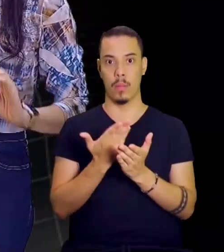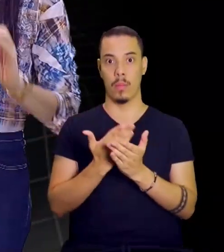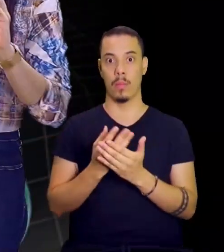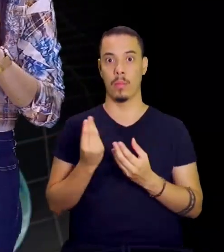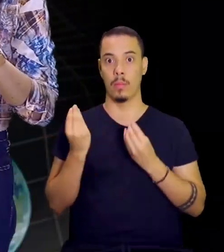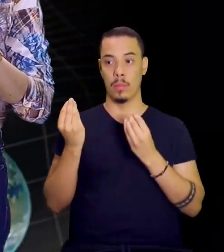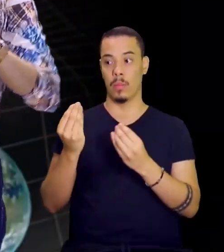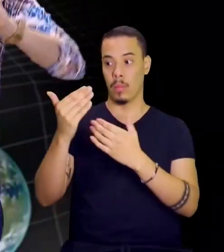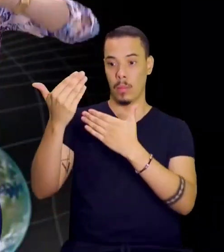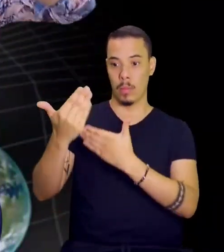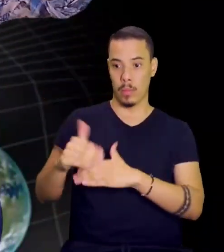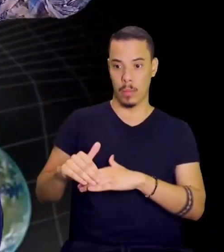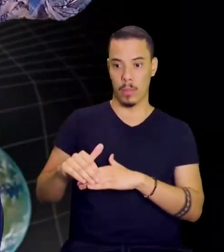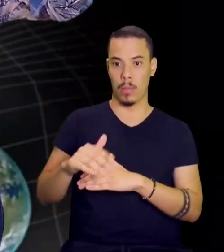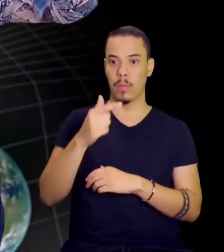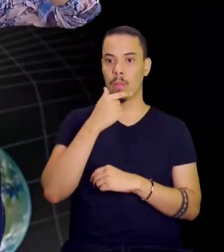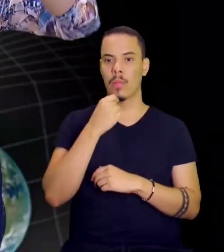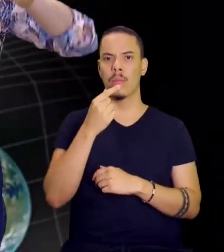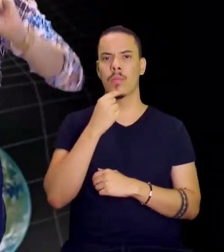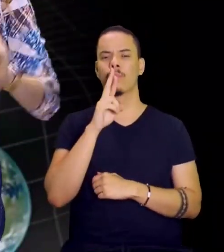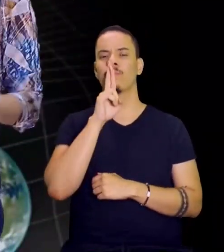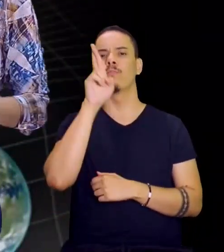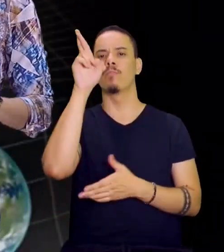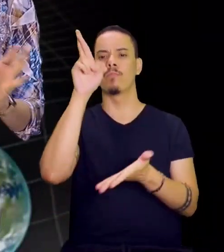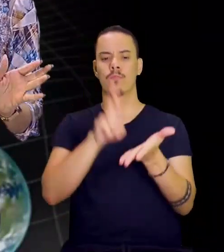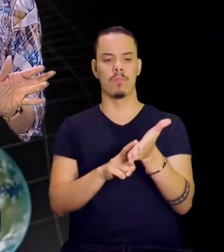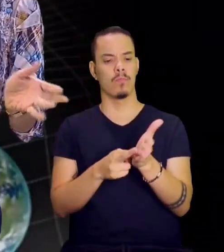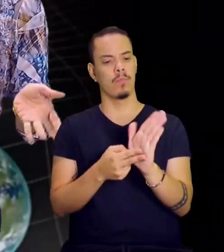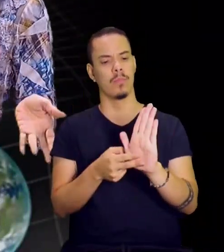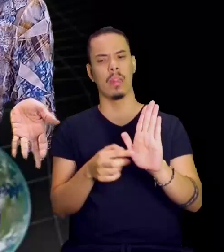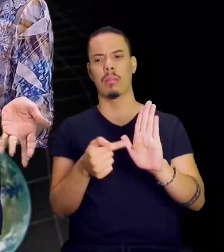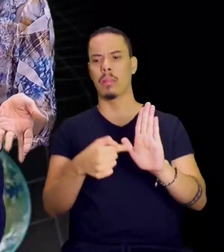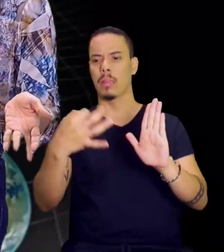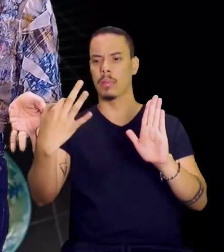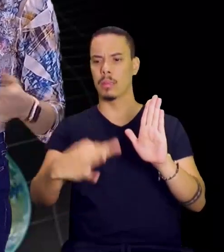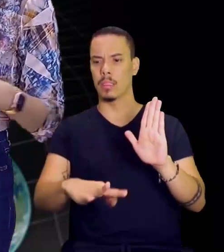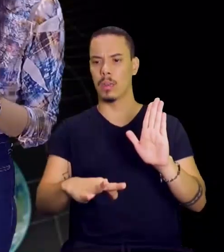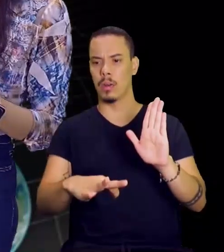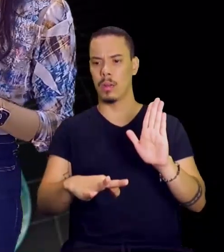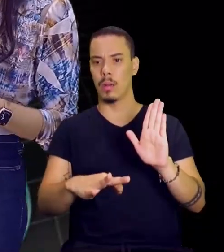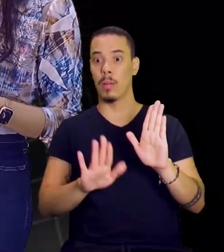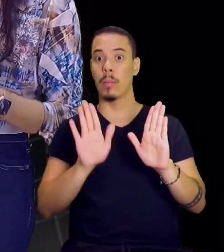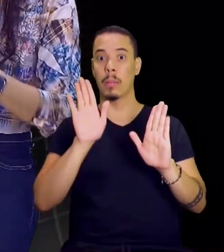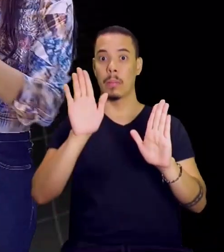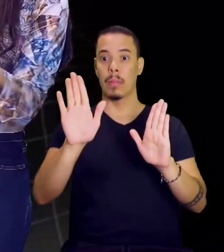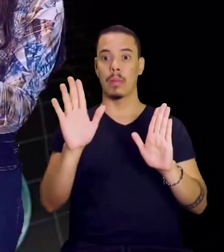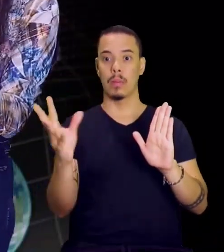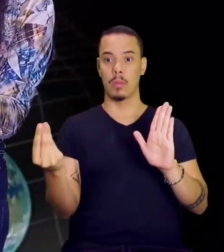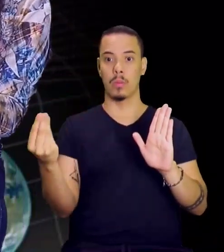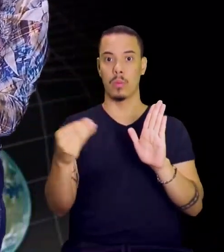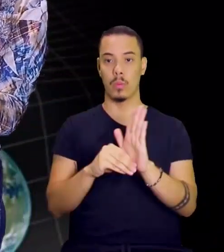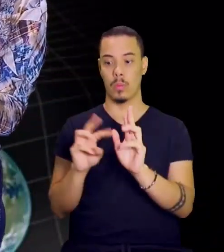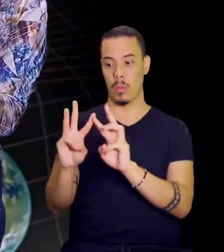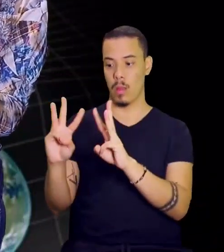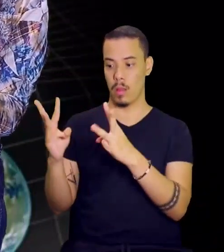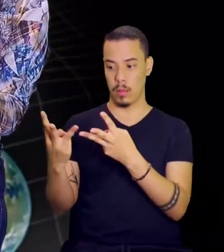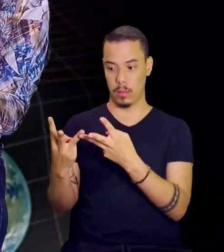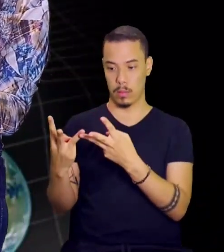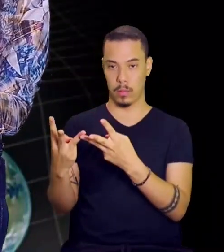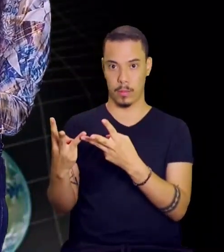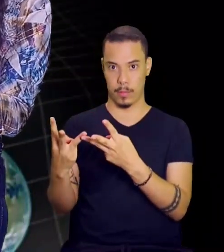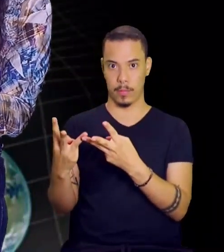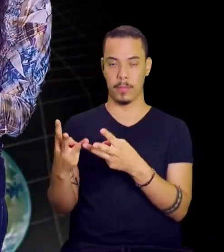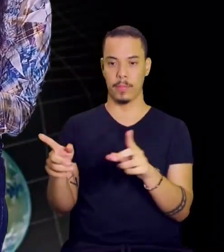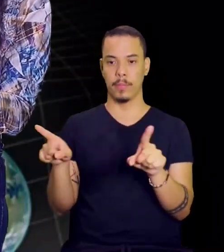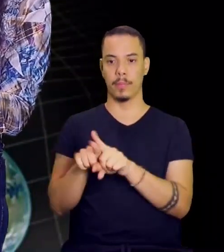prova, aí o rapaz ele veio com o resultado e falou, professora, tá certo isso daqui. Mas o que ele falou? Ele pegou uma massa, né?